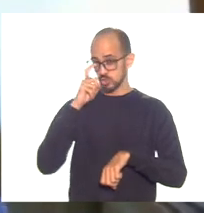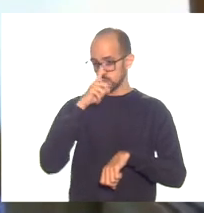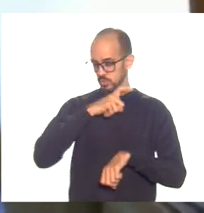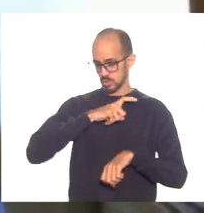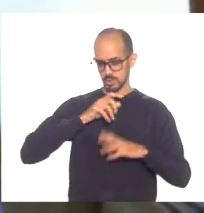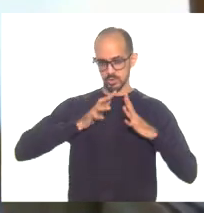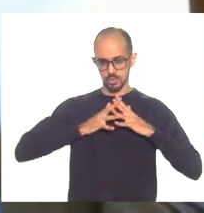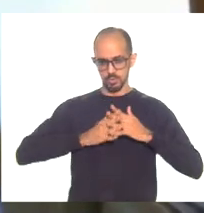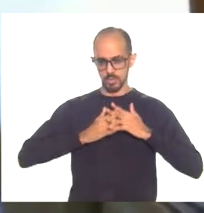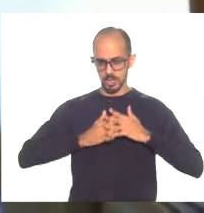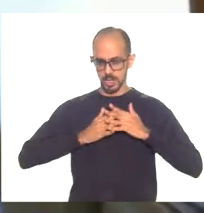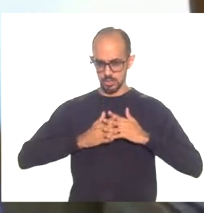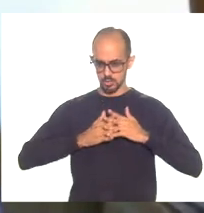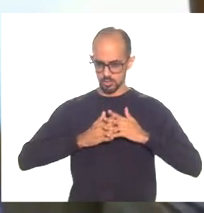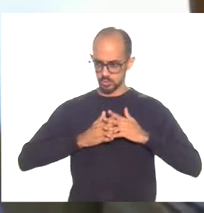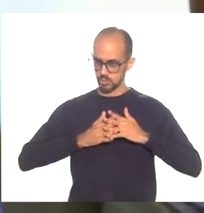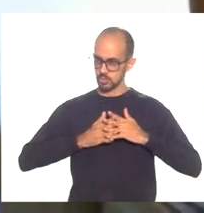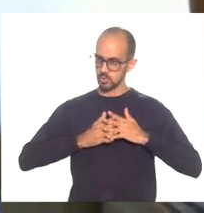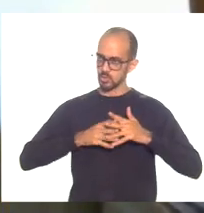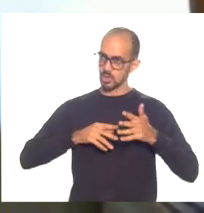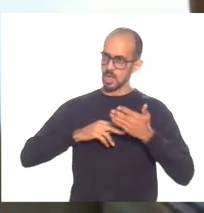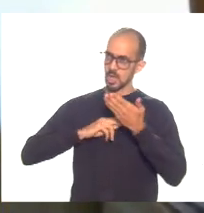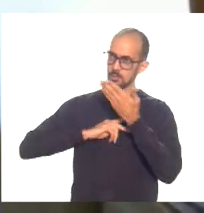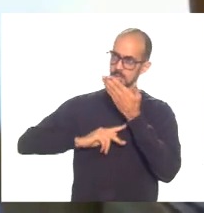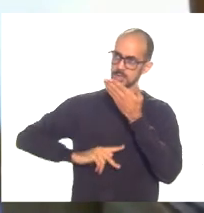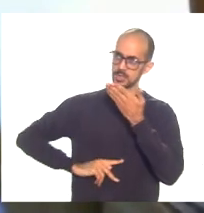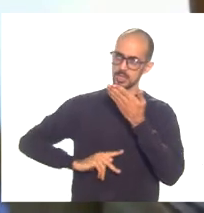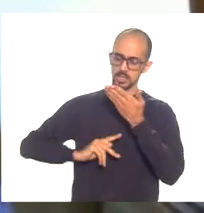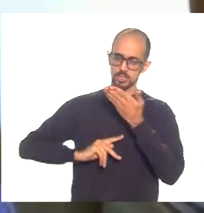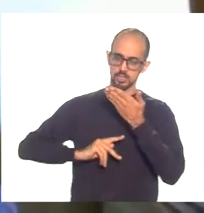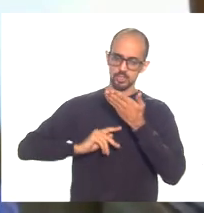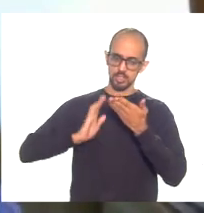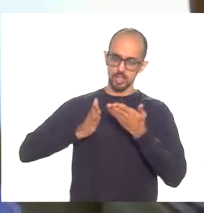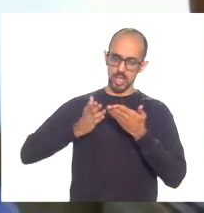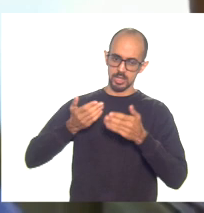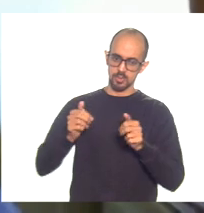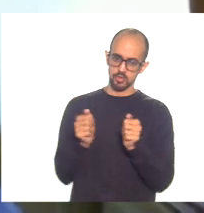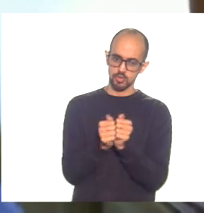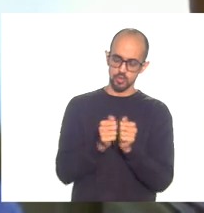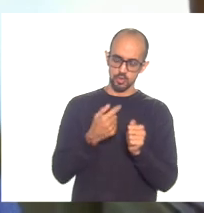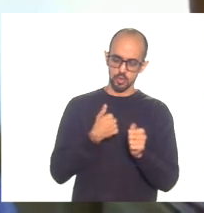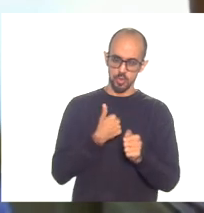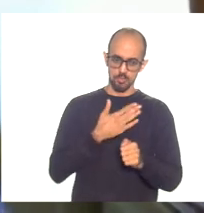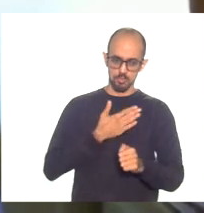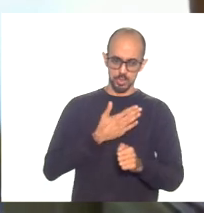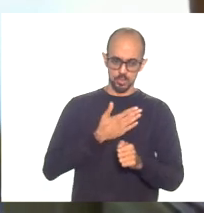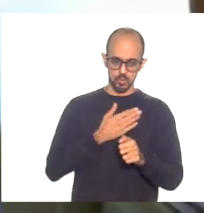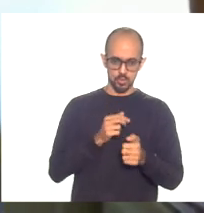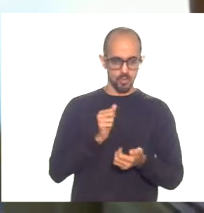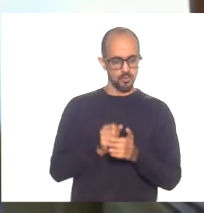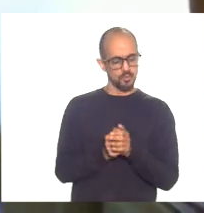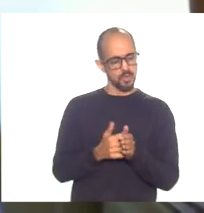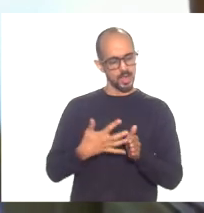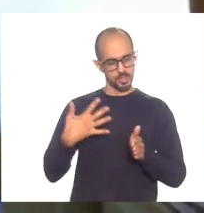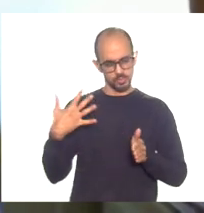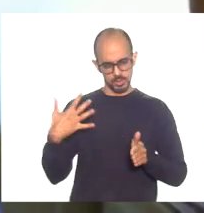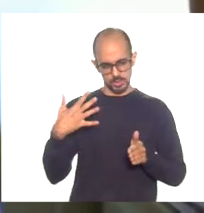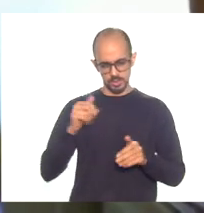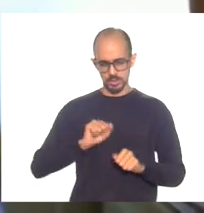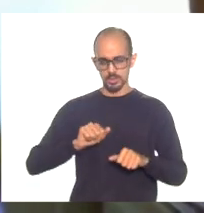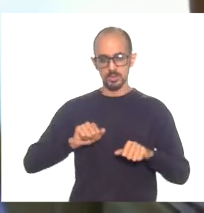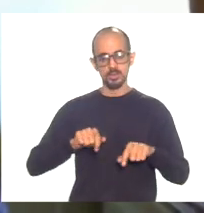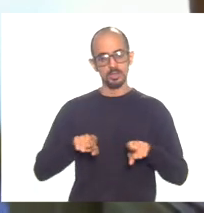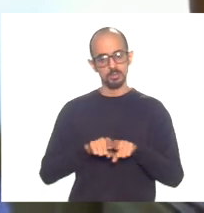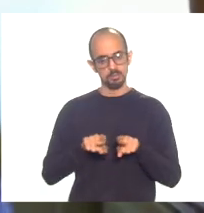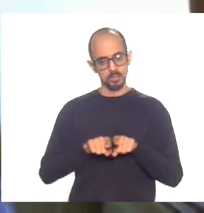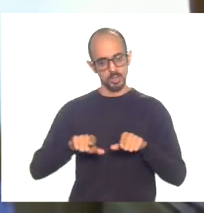possíveis. Vossa Excelência esteve ao meu lado durante muitas vezes, inclusive trabalhando com a